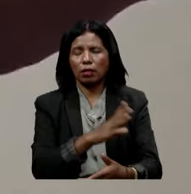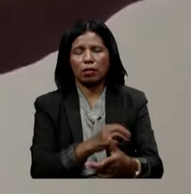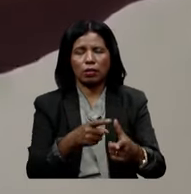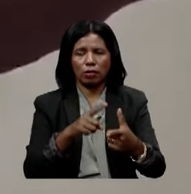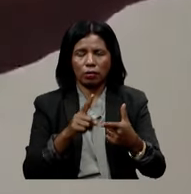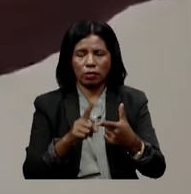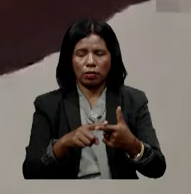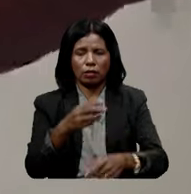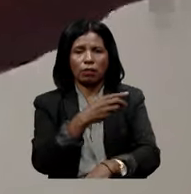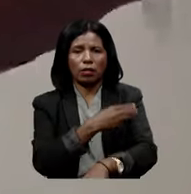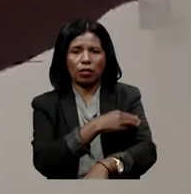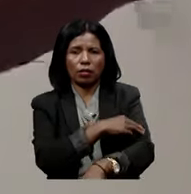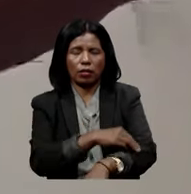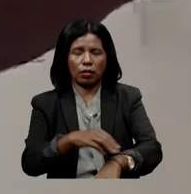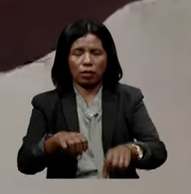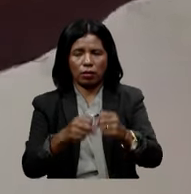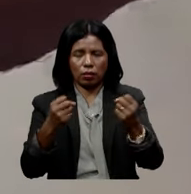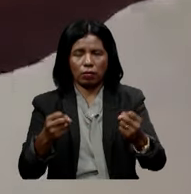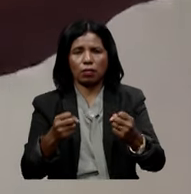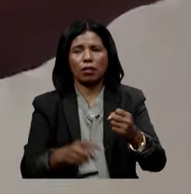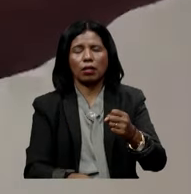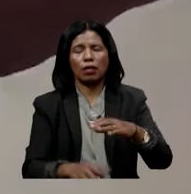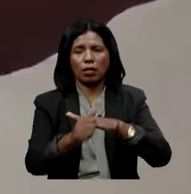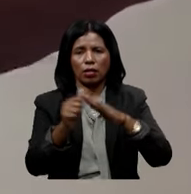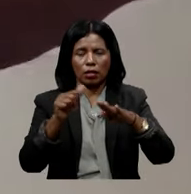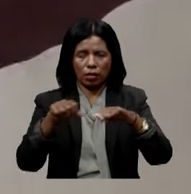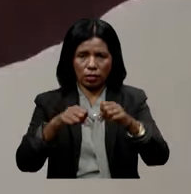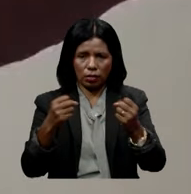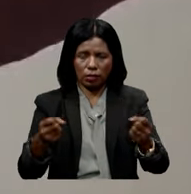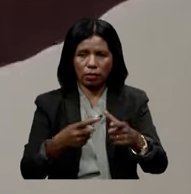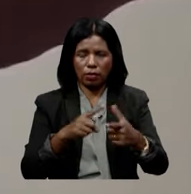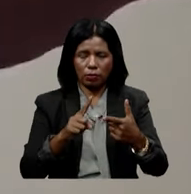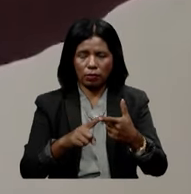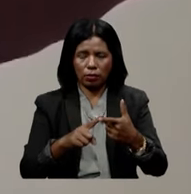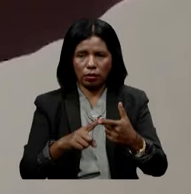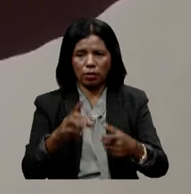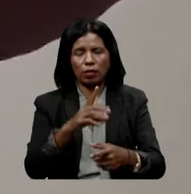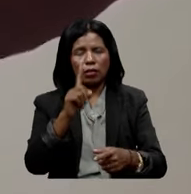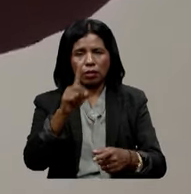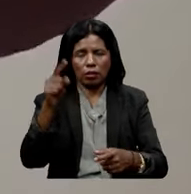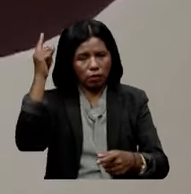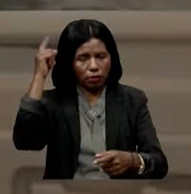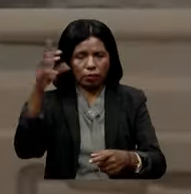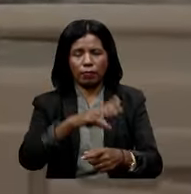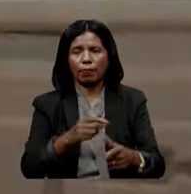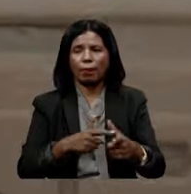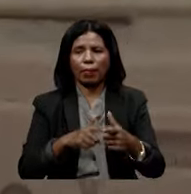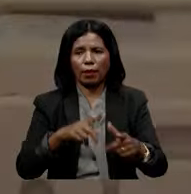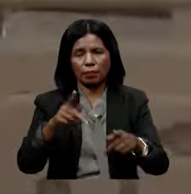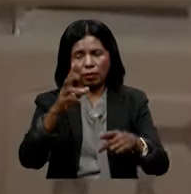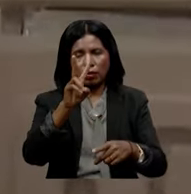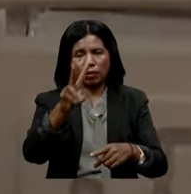y de fractura antebrazo y de tal y de otra trauma craneal simple y de. Paciente na ingrua